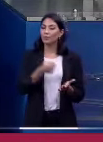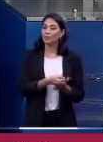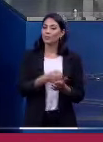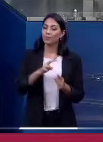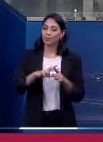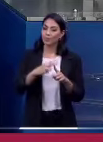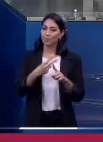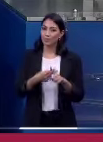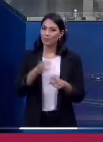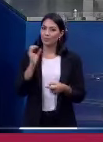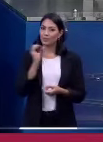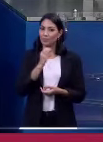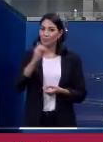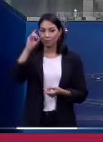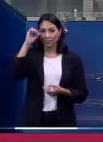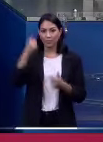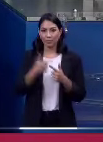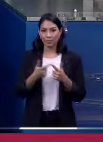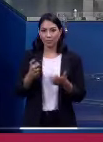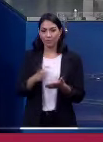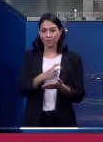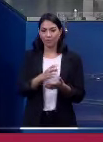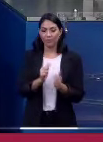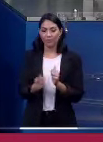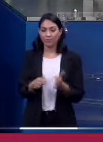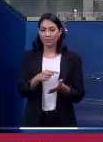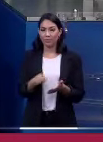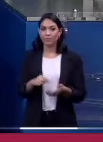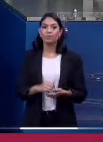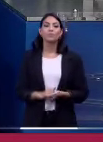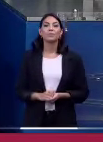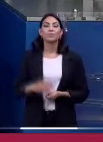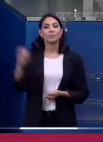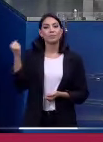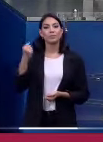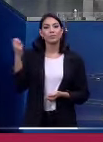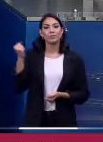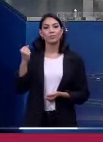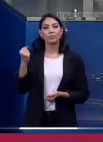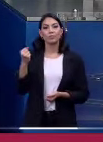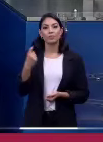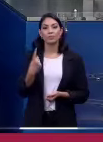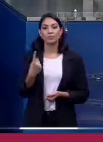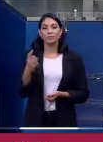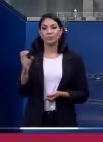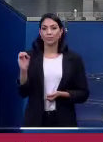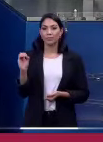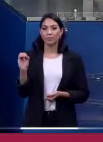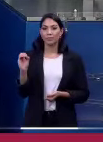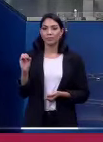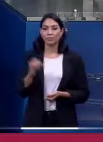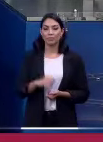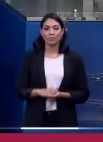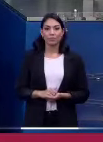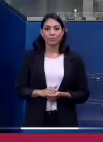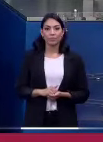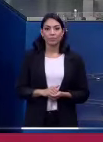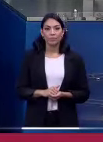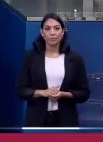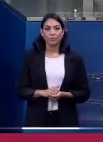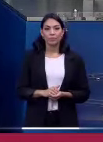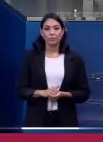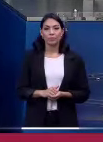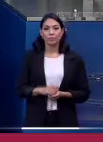Na sequência tem Dia de Sorte, tem Quina, tem Time Mania. Bola branca, número 10. Branca,